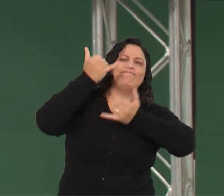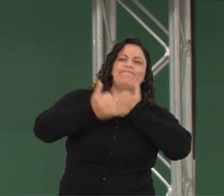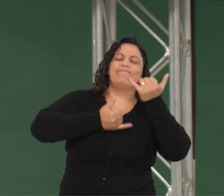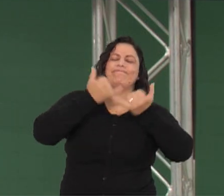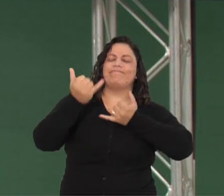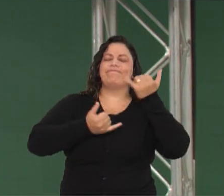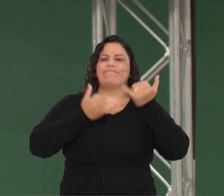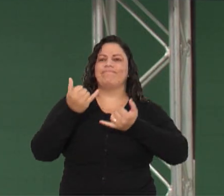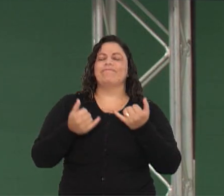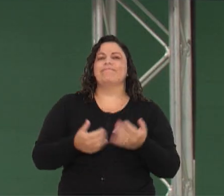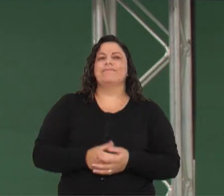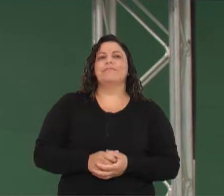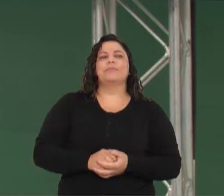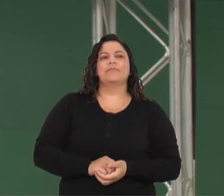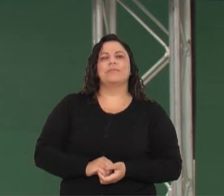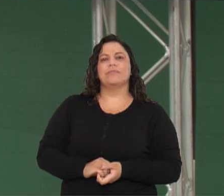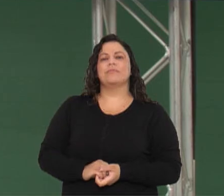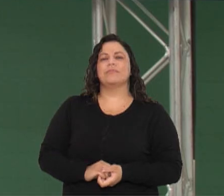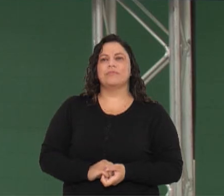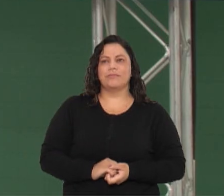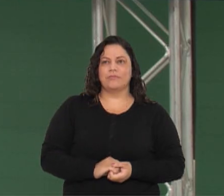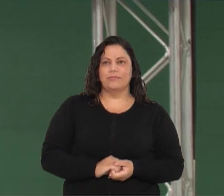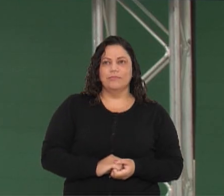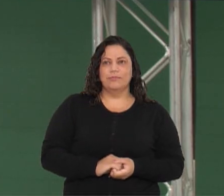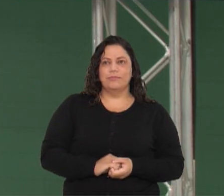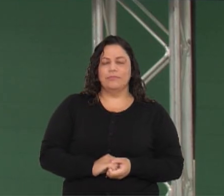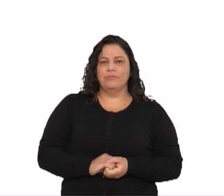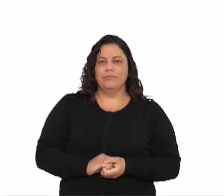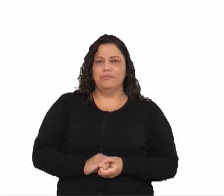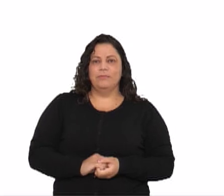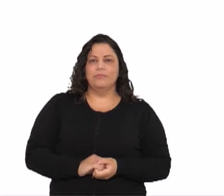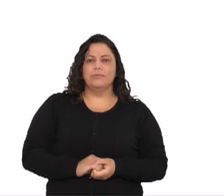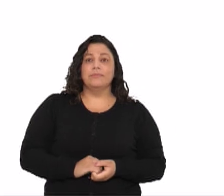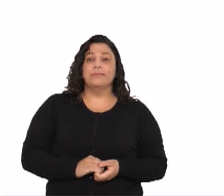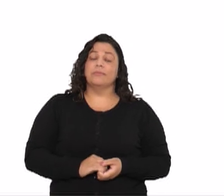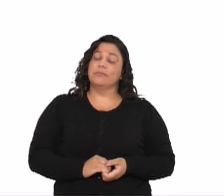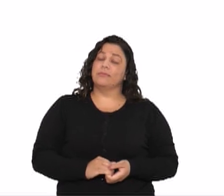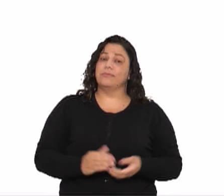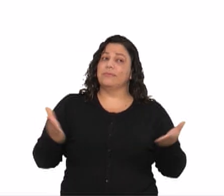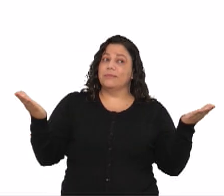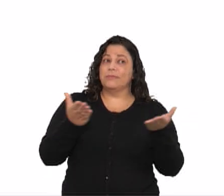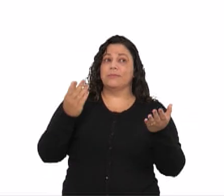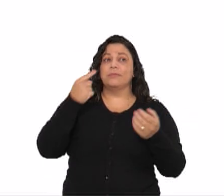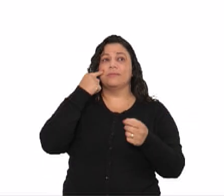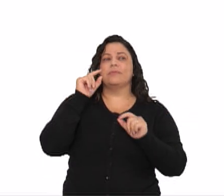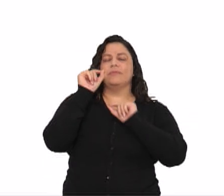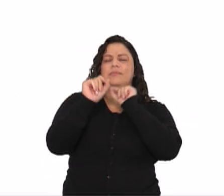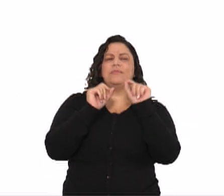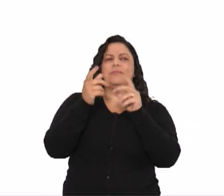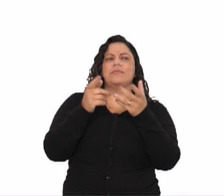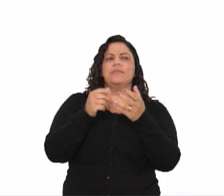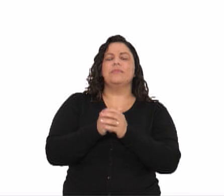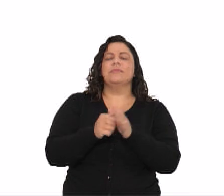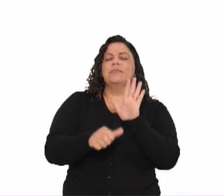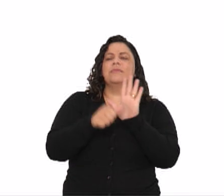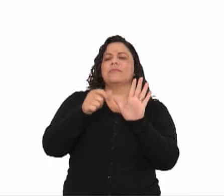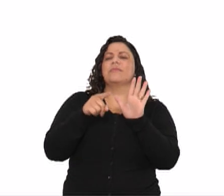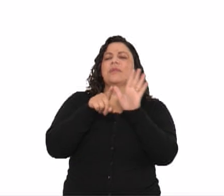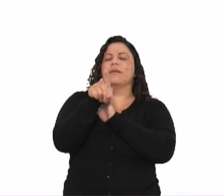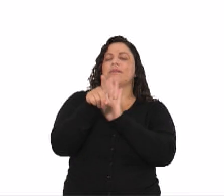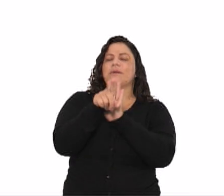Green, ela está na praia e o Sr. Green is under a beach umbrella. Então, ele está debaixo de um guarda-sol. Reading